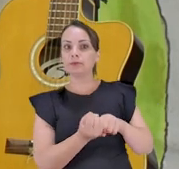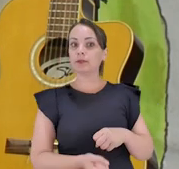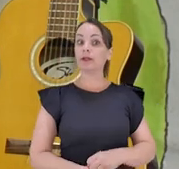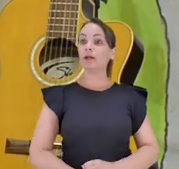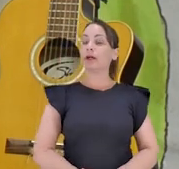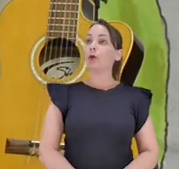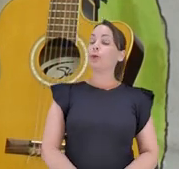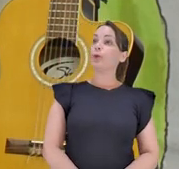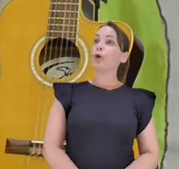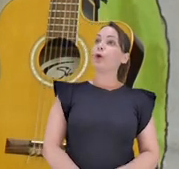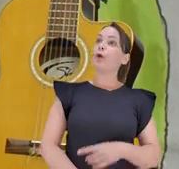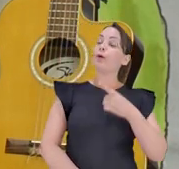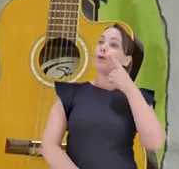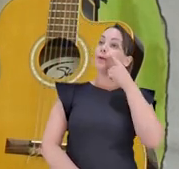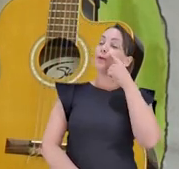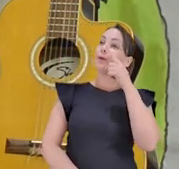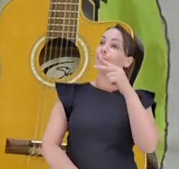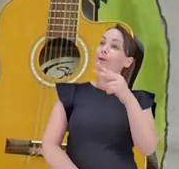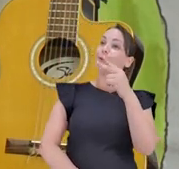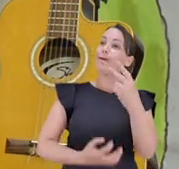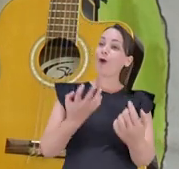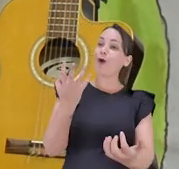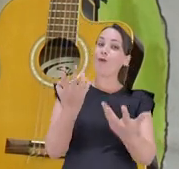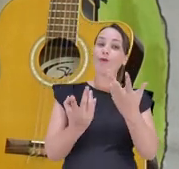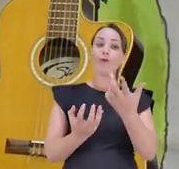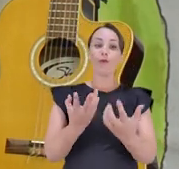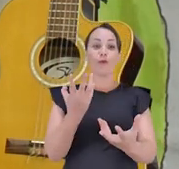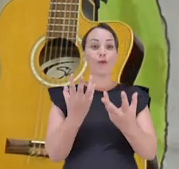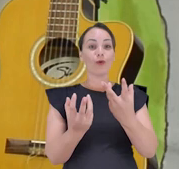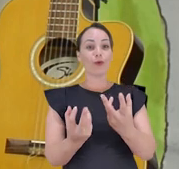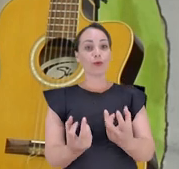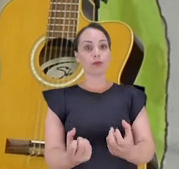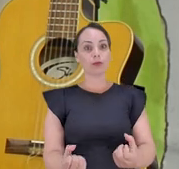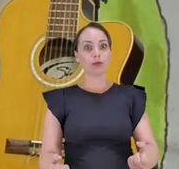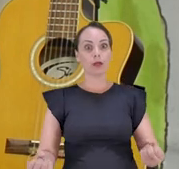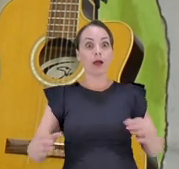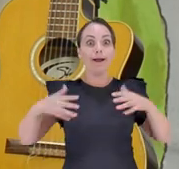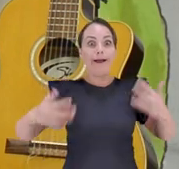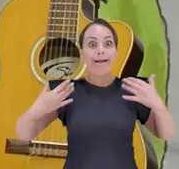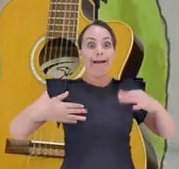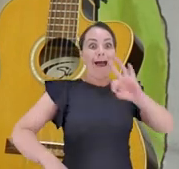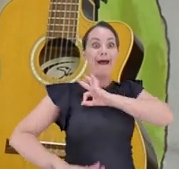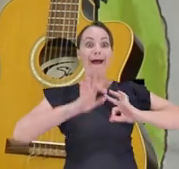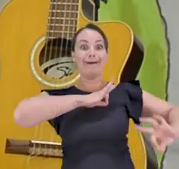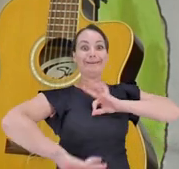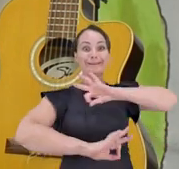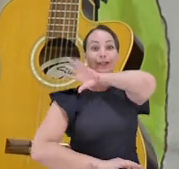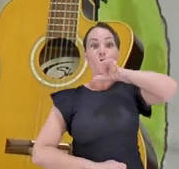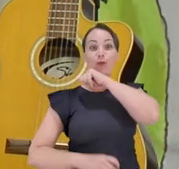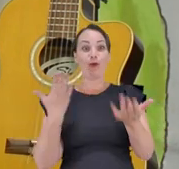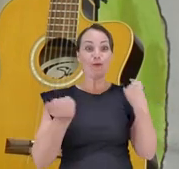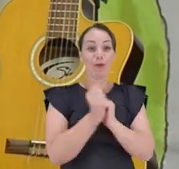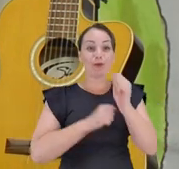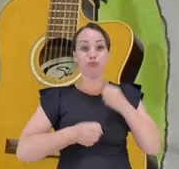Olha, o fogo apagou. Ainda bem, né? É, mas a onça vem ali logo atrás. Corre. Vamos correr.